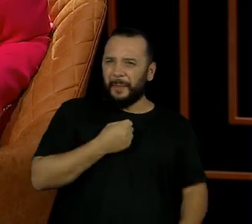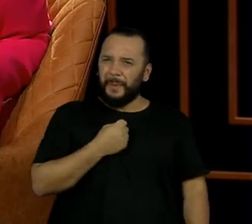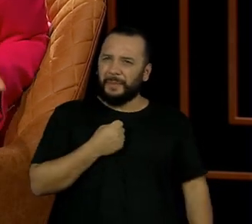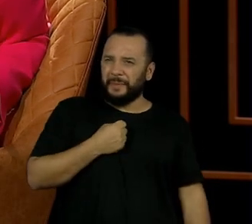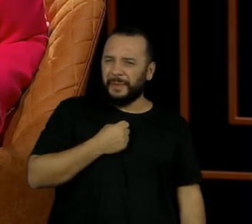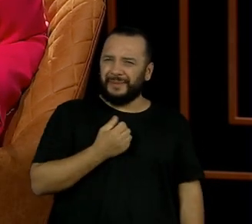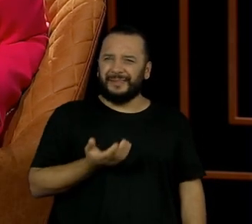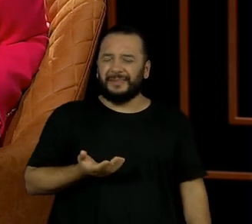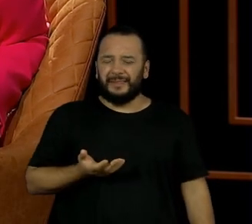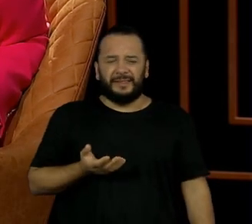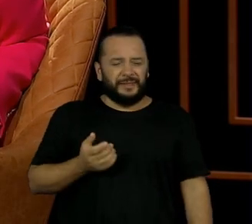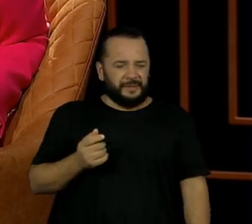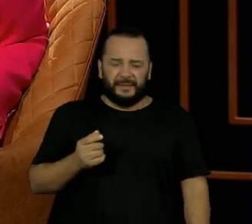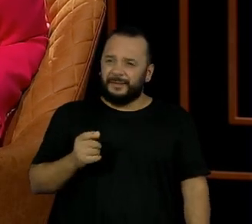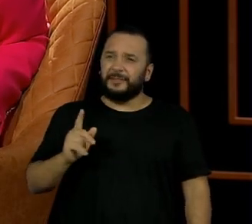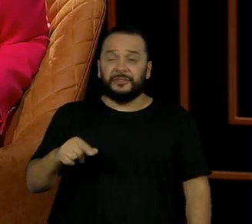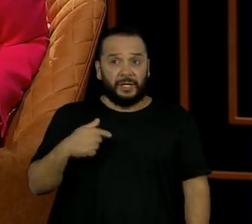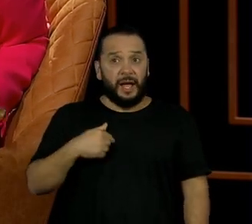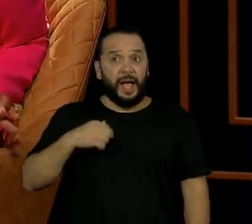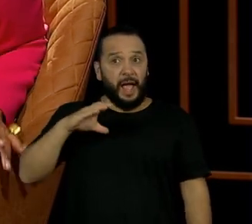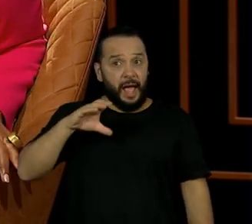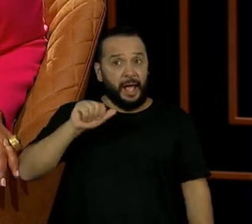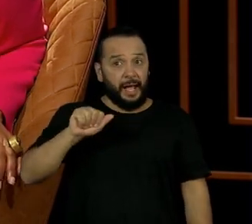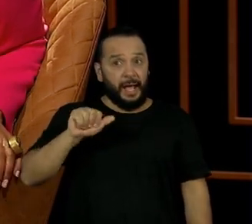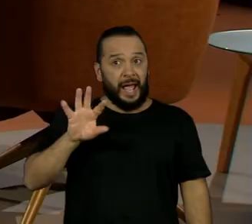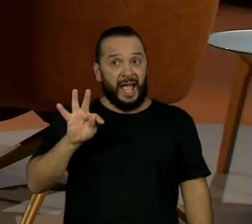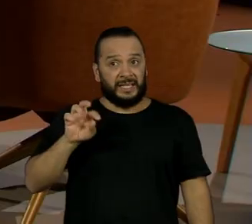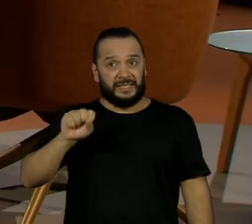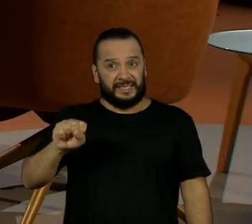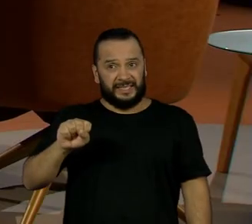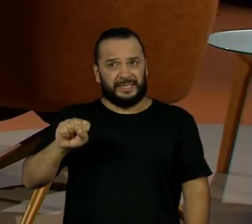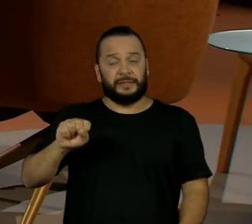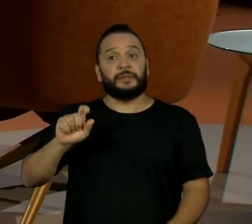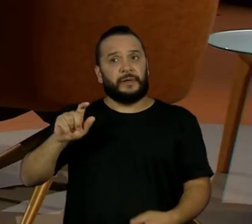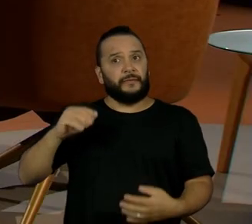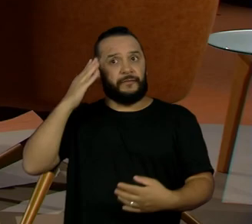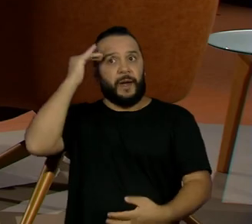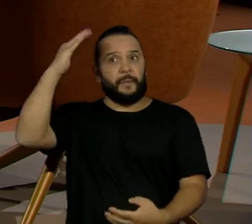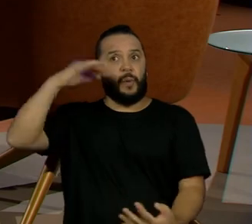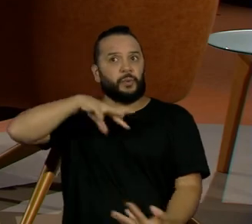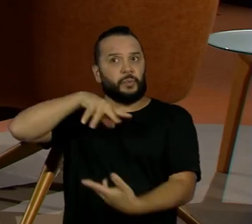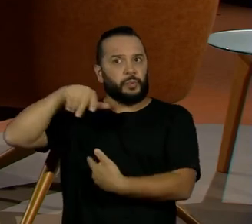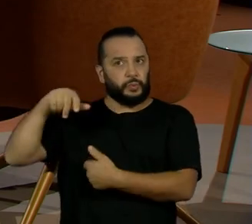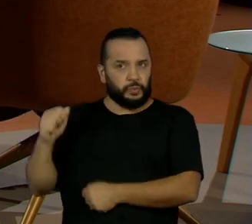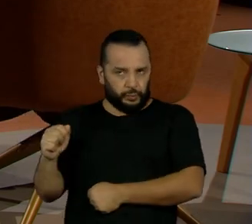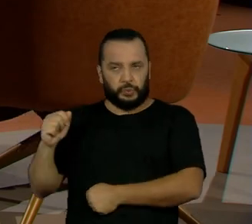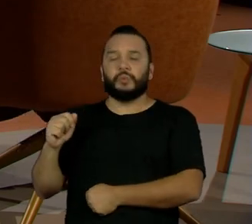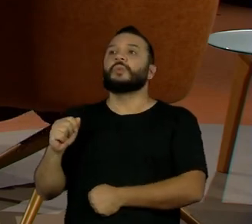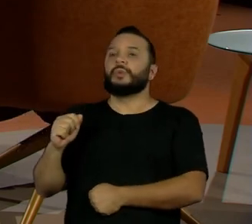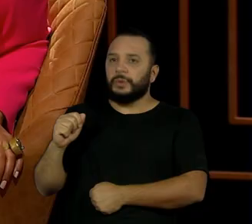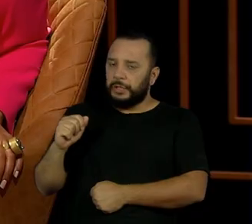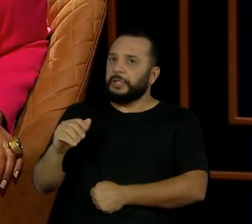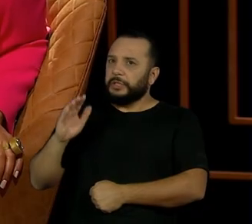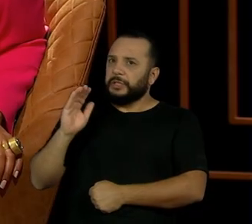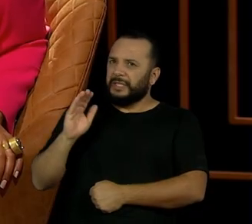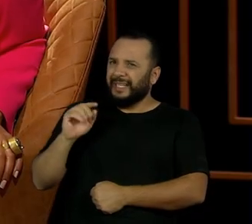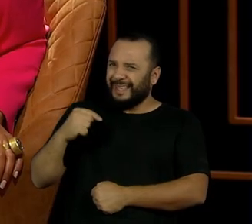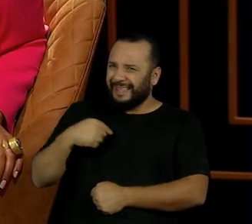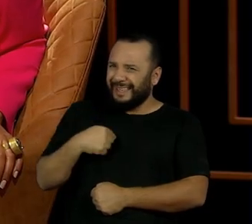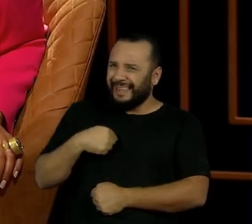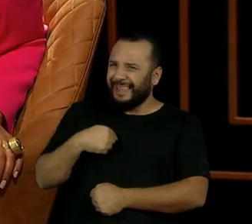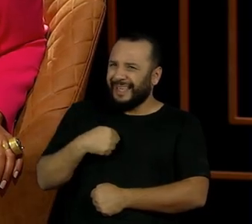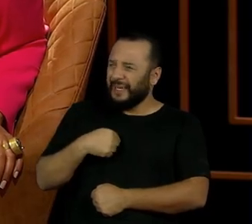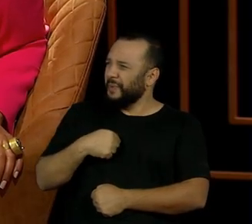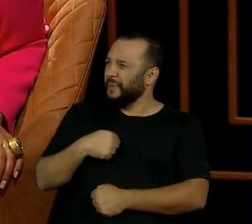que já é um clássico dos musicais mundiais né é um dos maiores E aí eles acham que eu posso